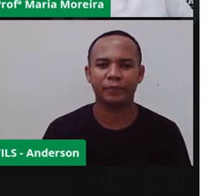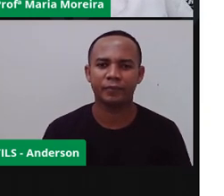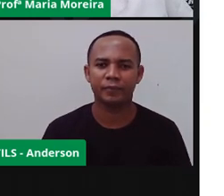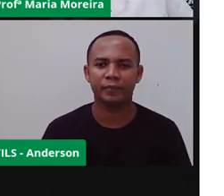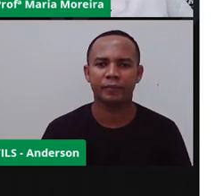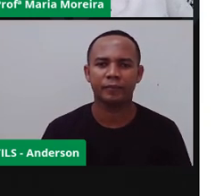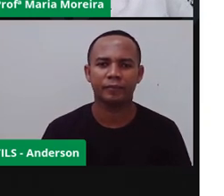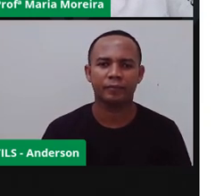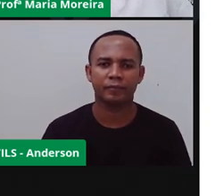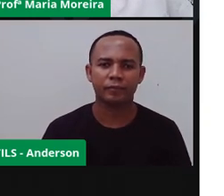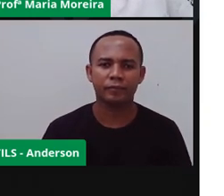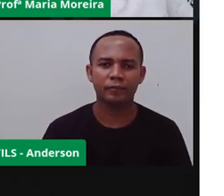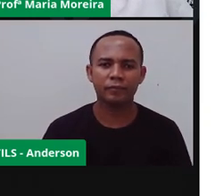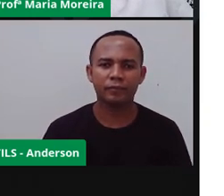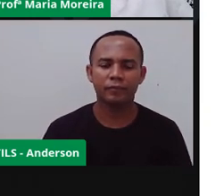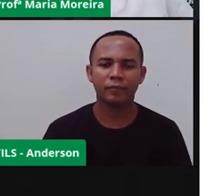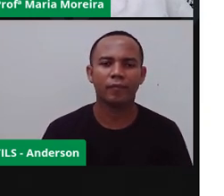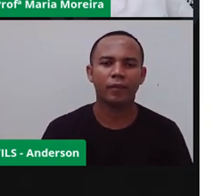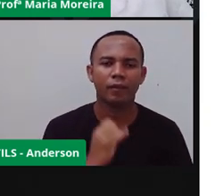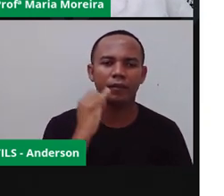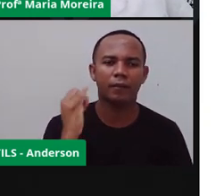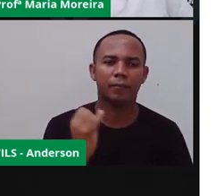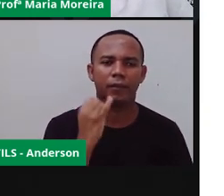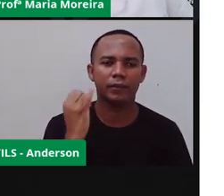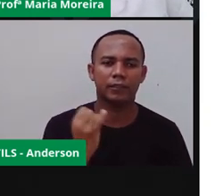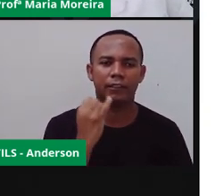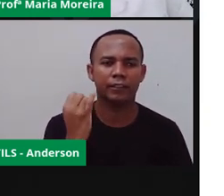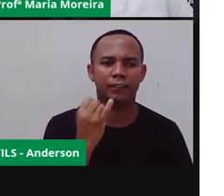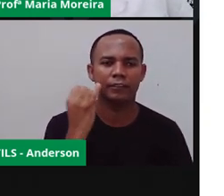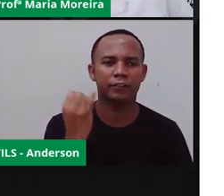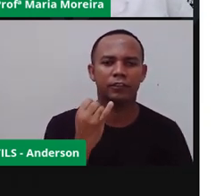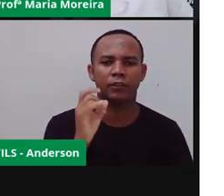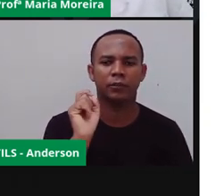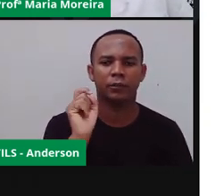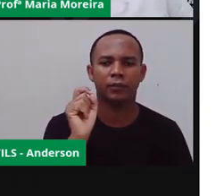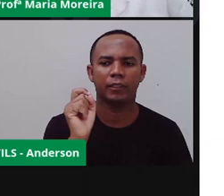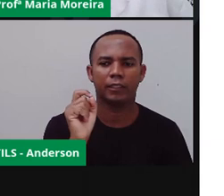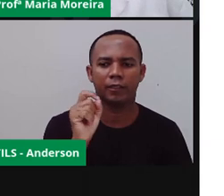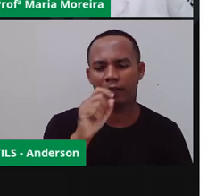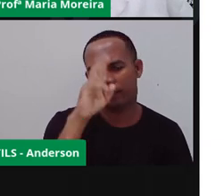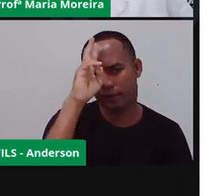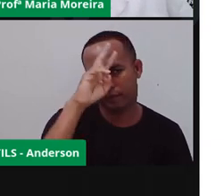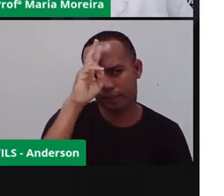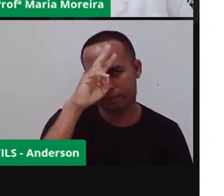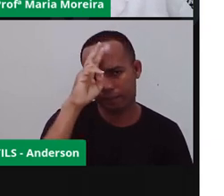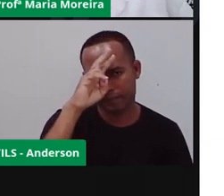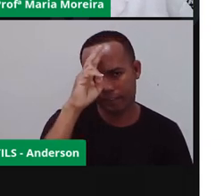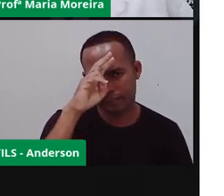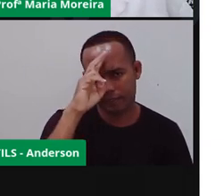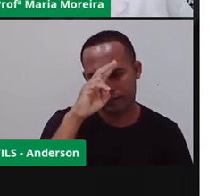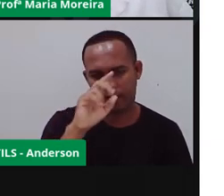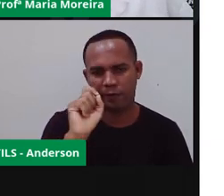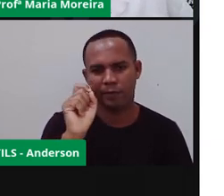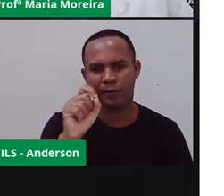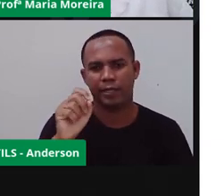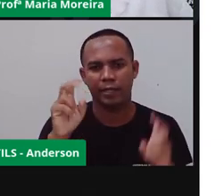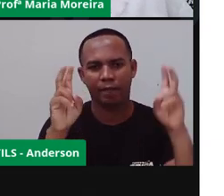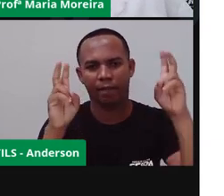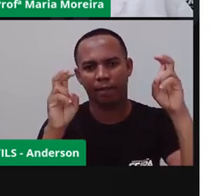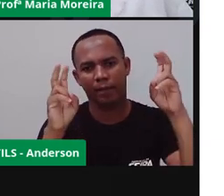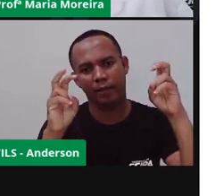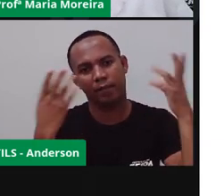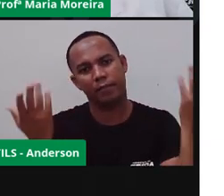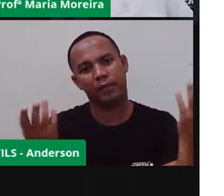É importante ressaltar que as charges também, ó, abordam outros temas além de políticas,